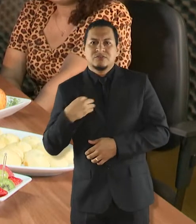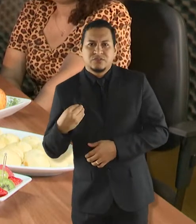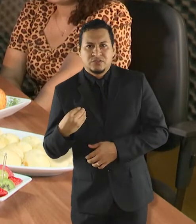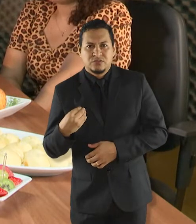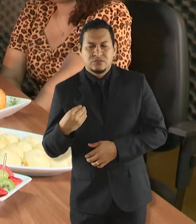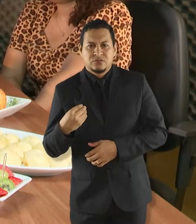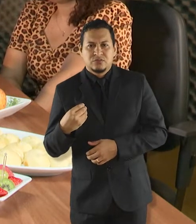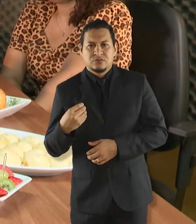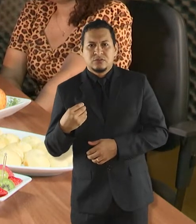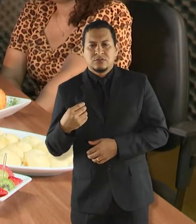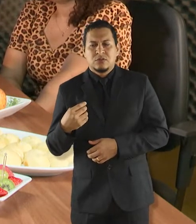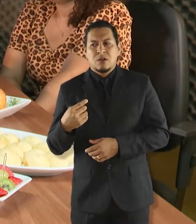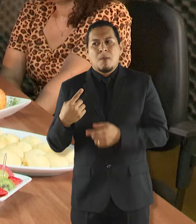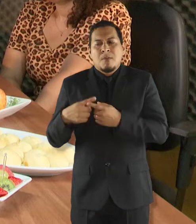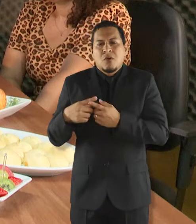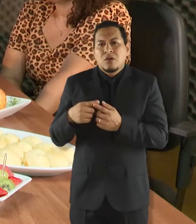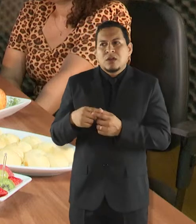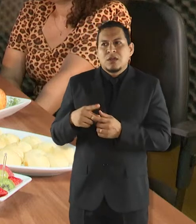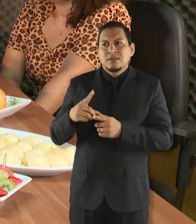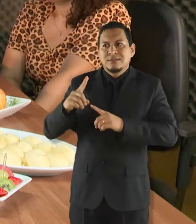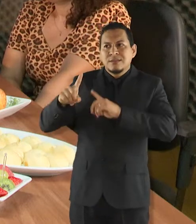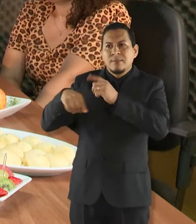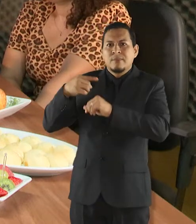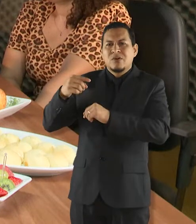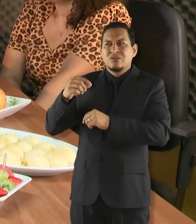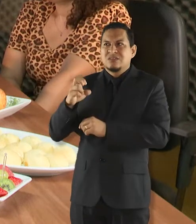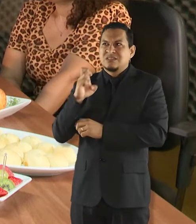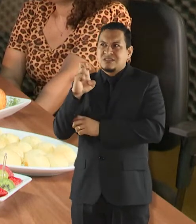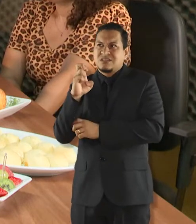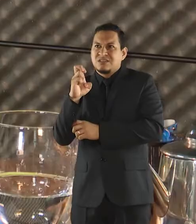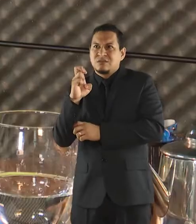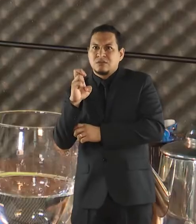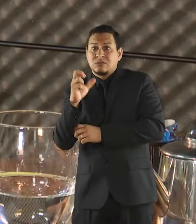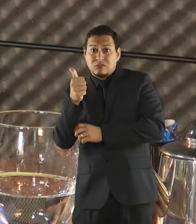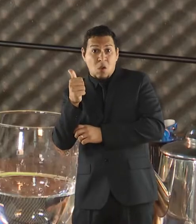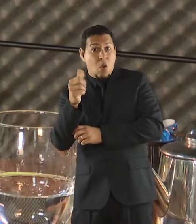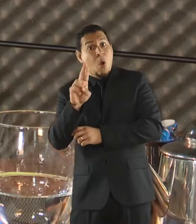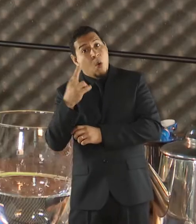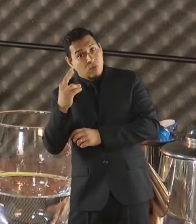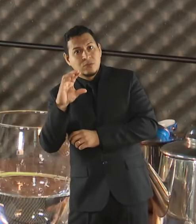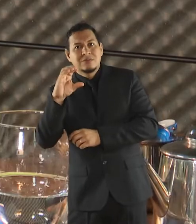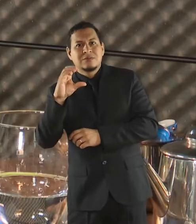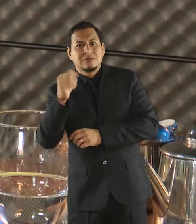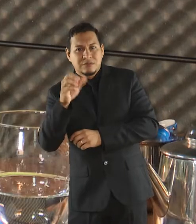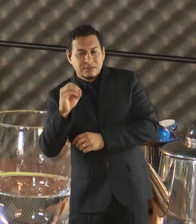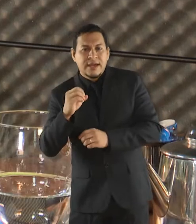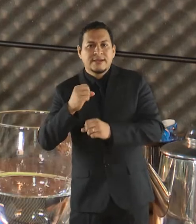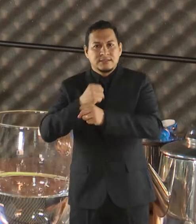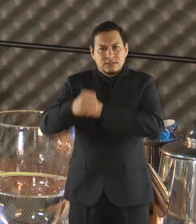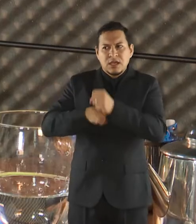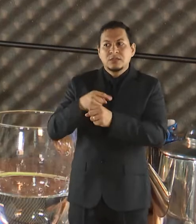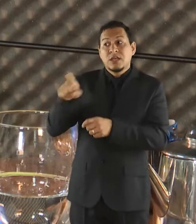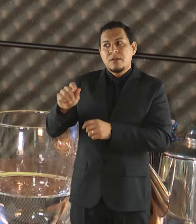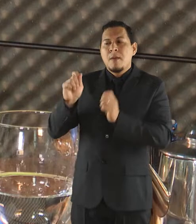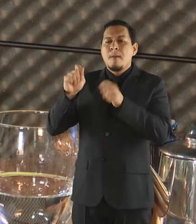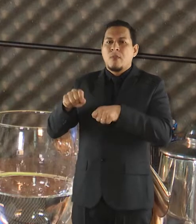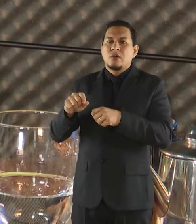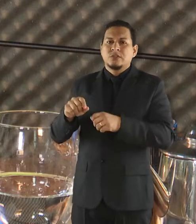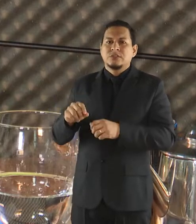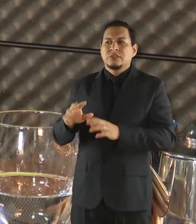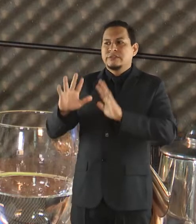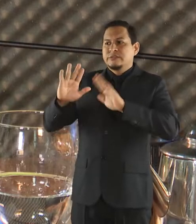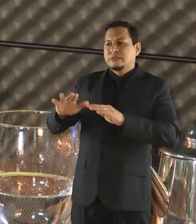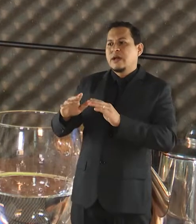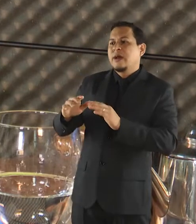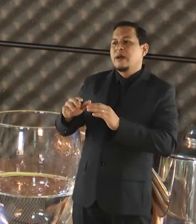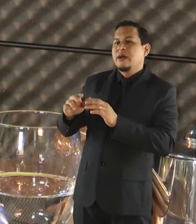moçada. Presta atenção Porque aí. ela, daqui a 5, 10 anos, né, ele vai estar igual ou pior. E a